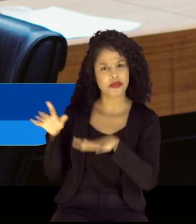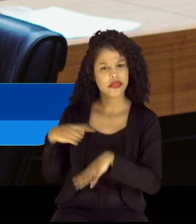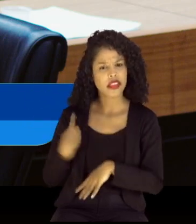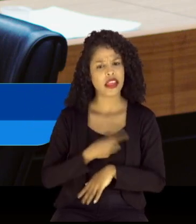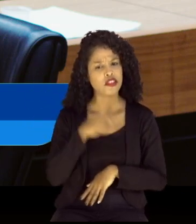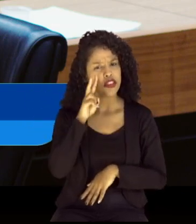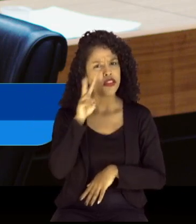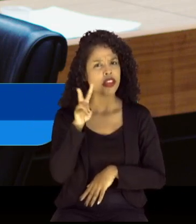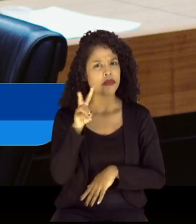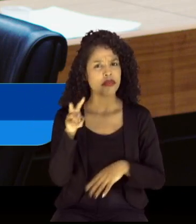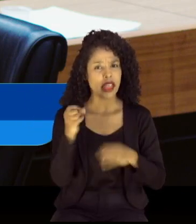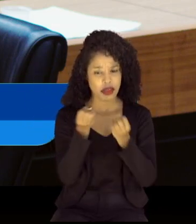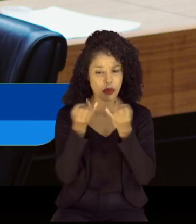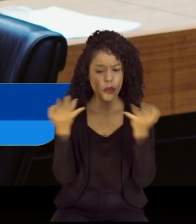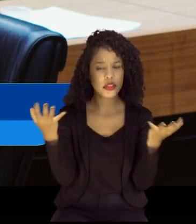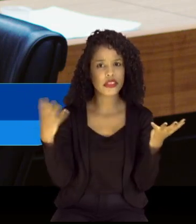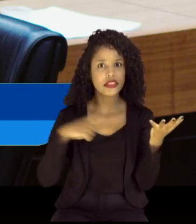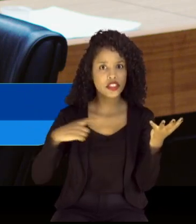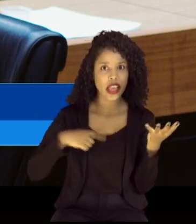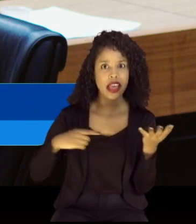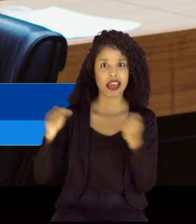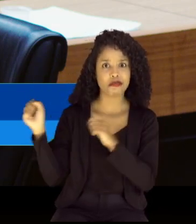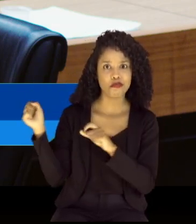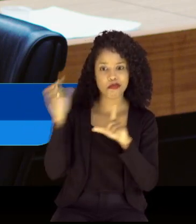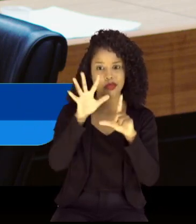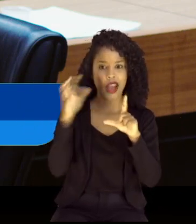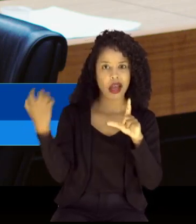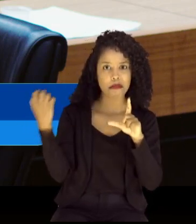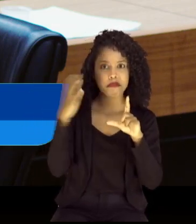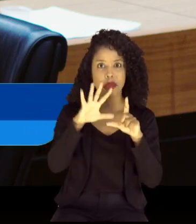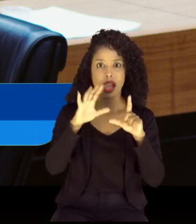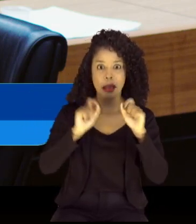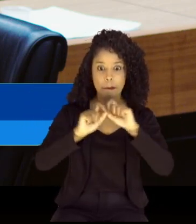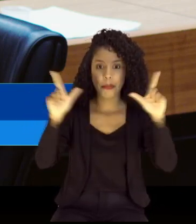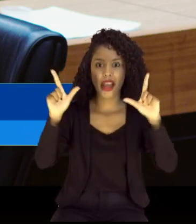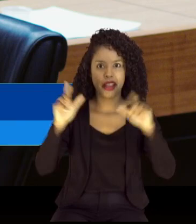coisas não param de surgir. Né? Que a novidade não é o